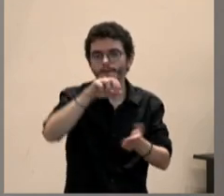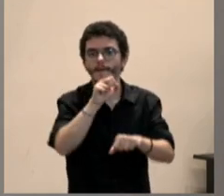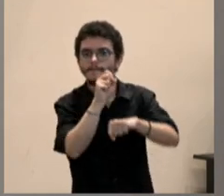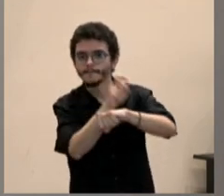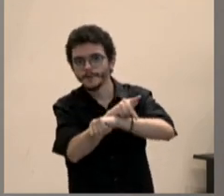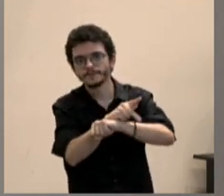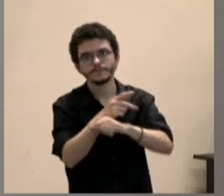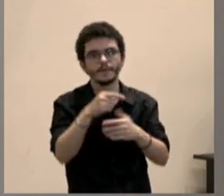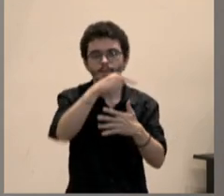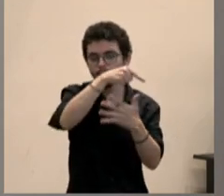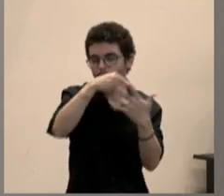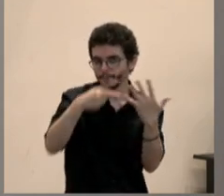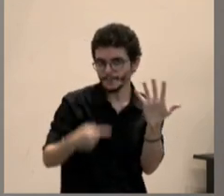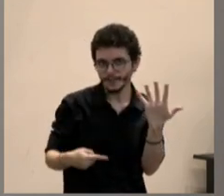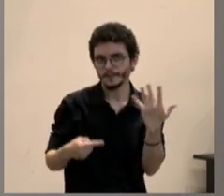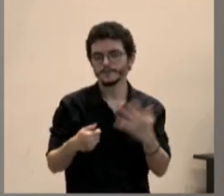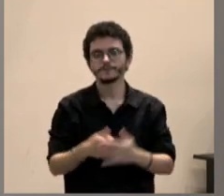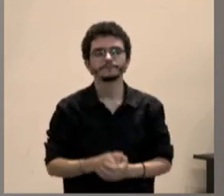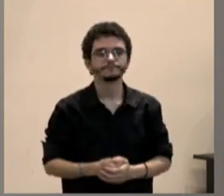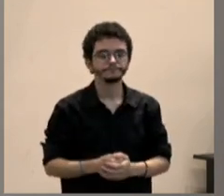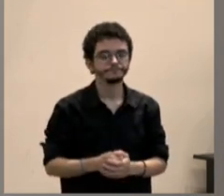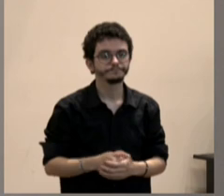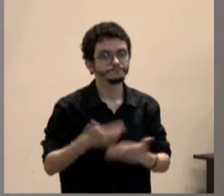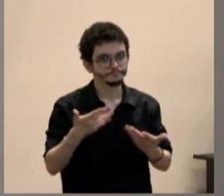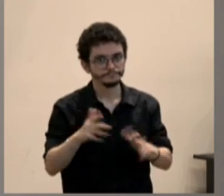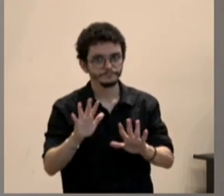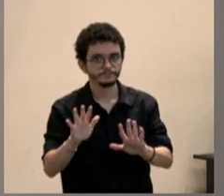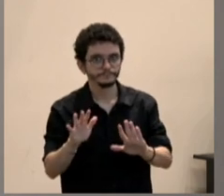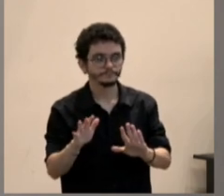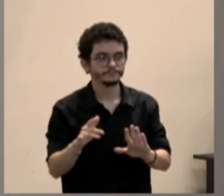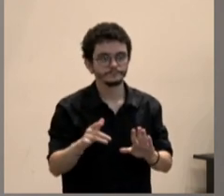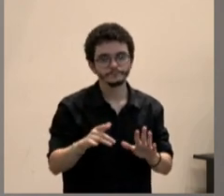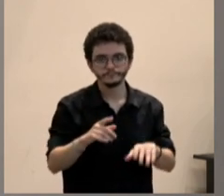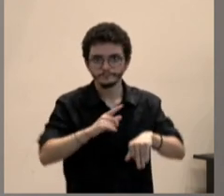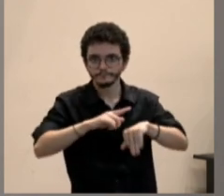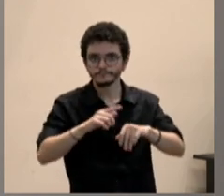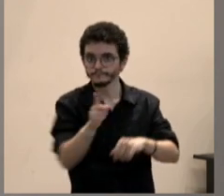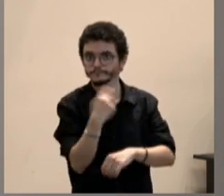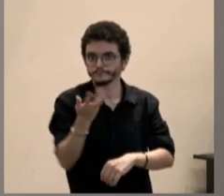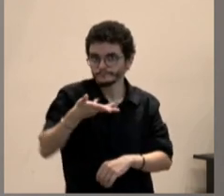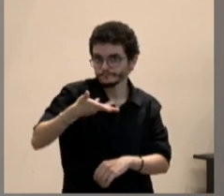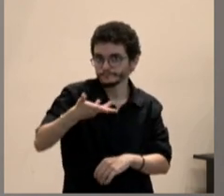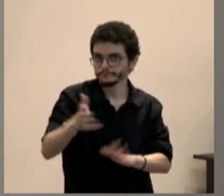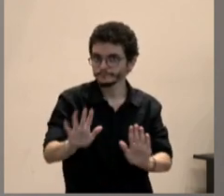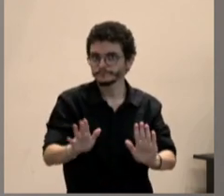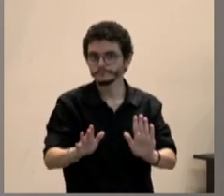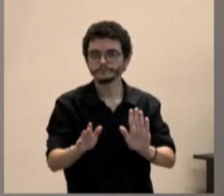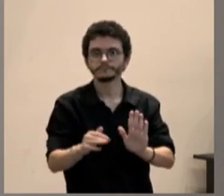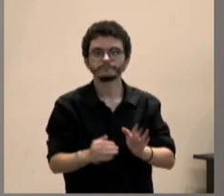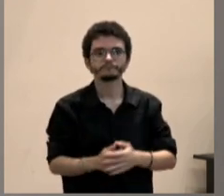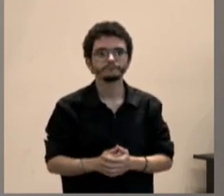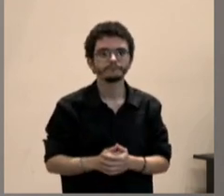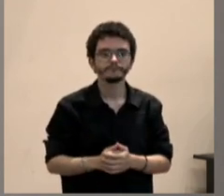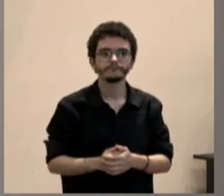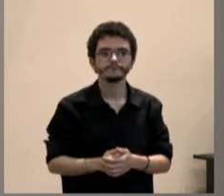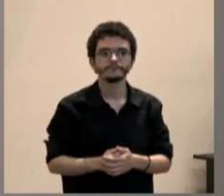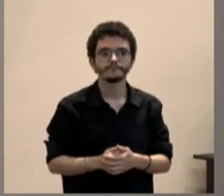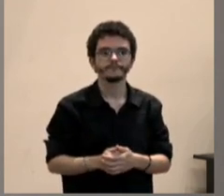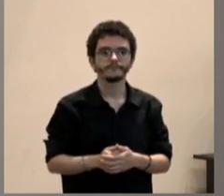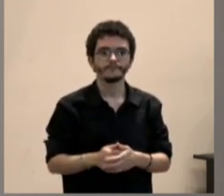tal, tal, tal. Mas vamos lá. Eu já estou começando a correr, mas como é que foi falado na